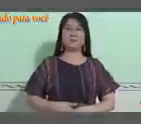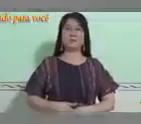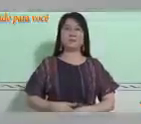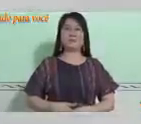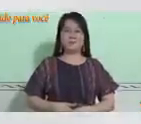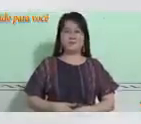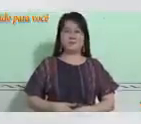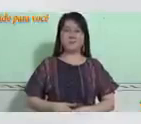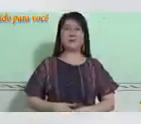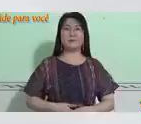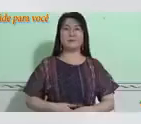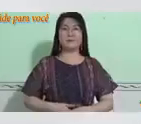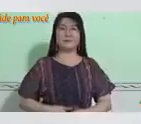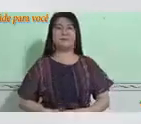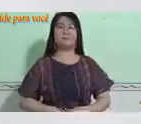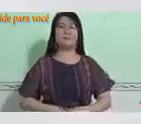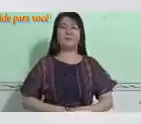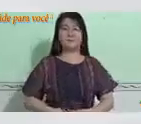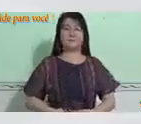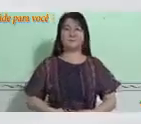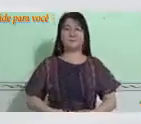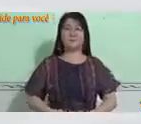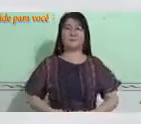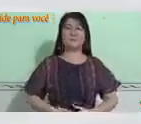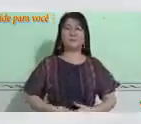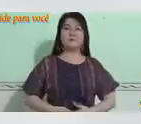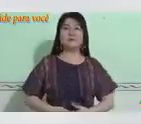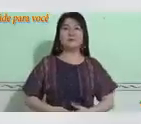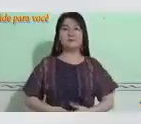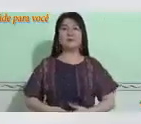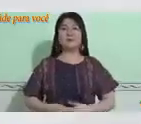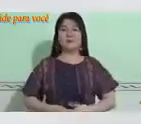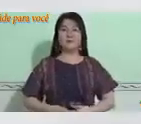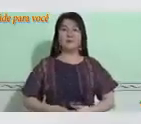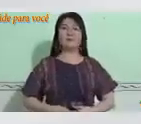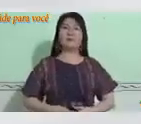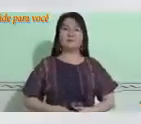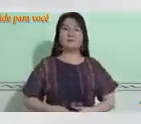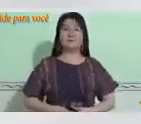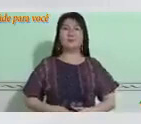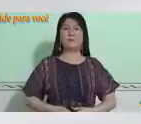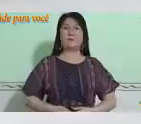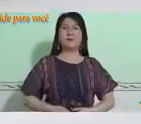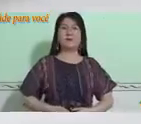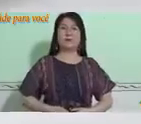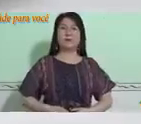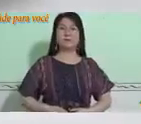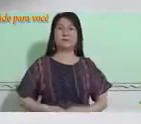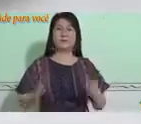intestinais, como cólica, falta de apetite, perda de peso e dificuldade para evacuar, por